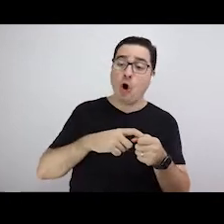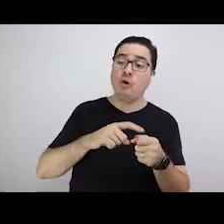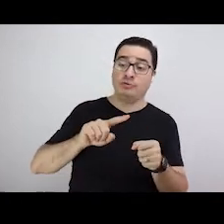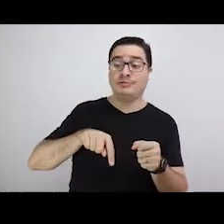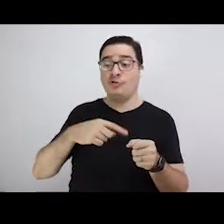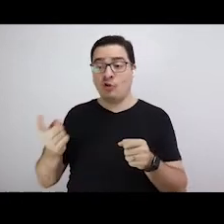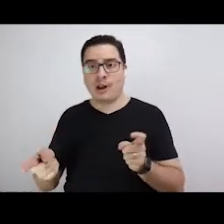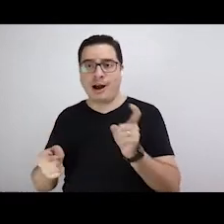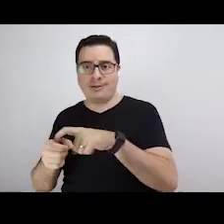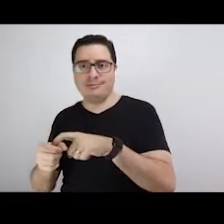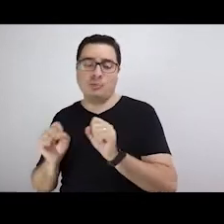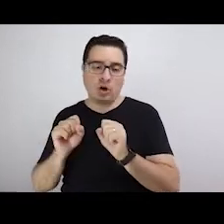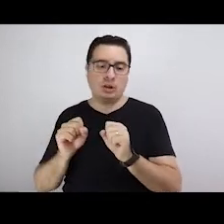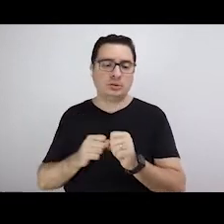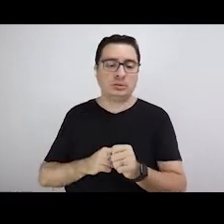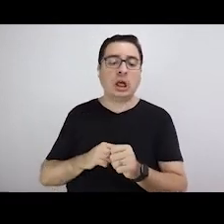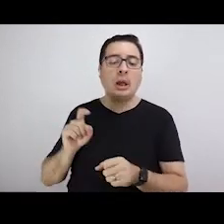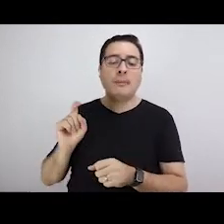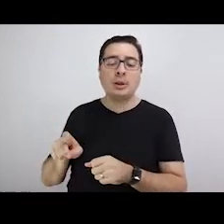interação atual, como um botão cancelar.